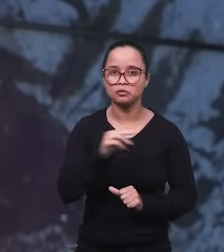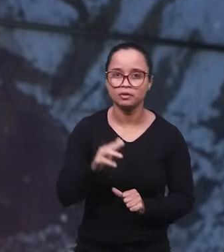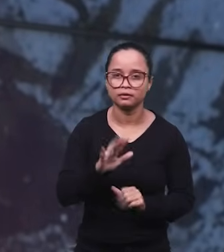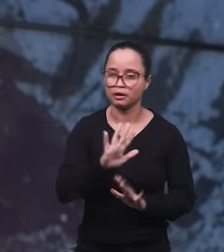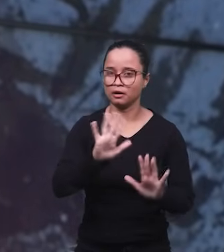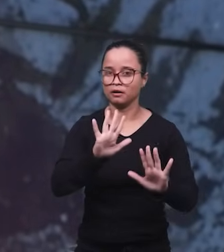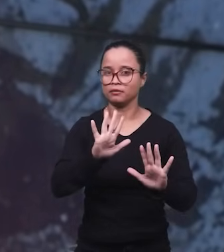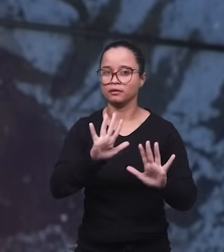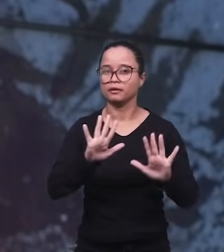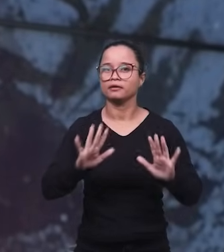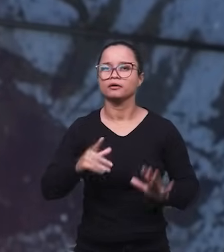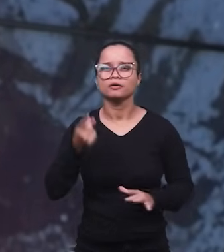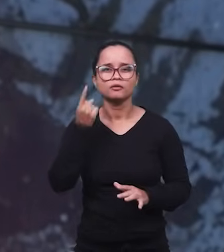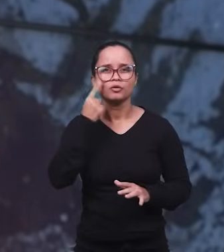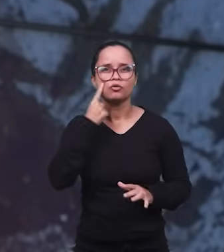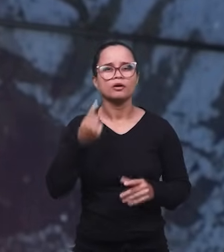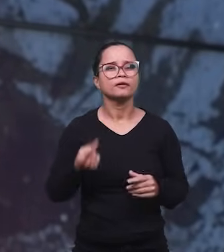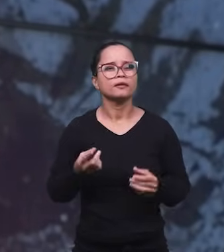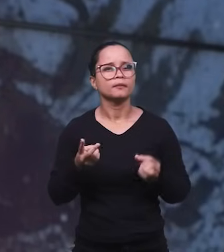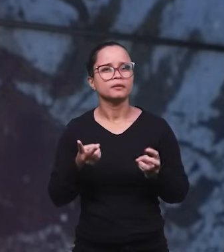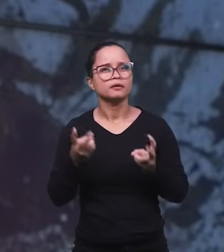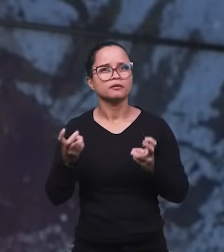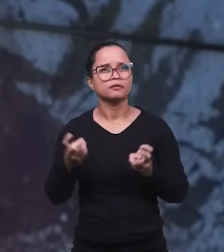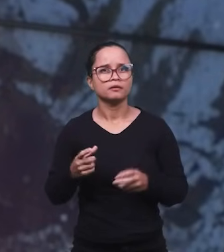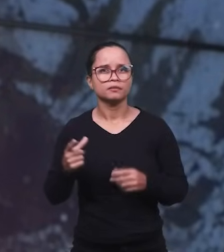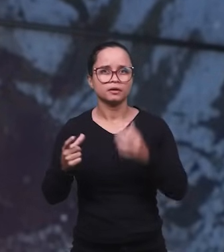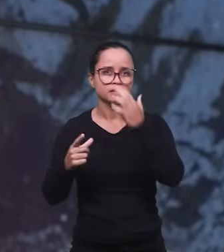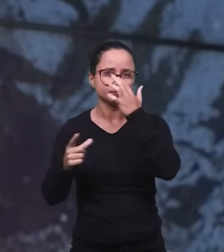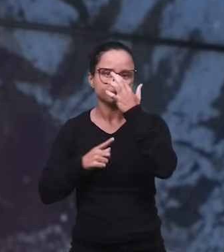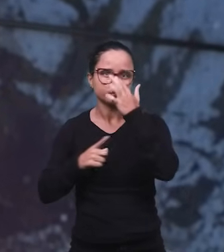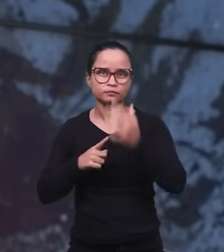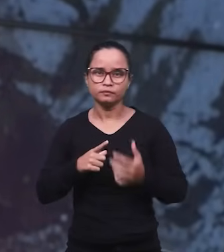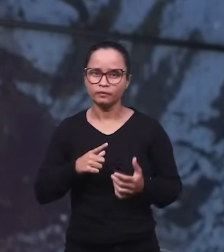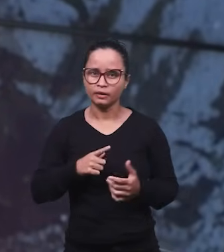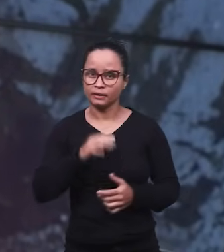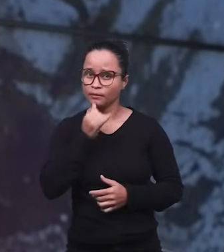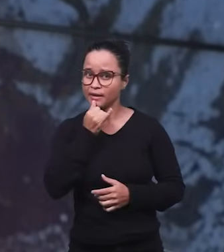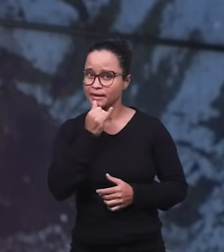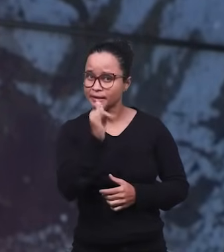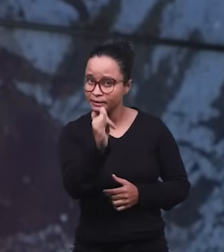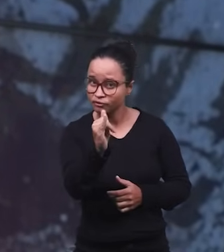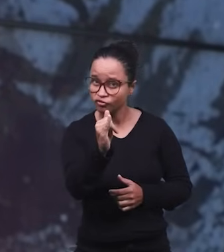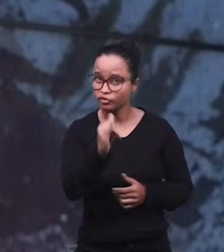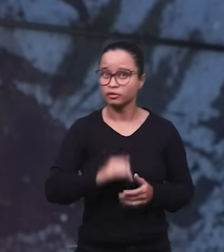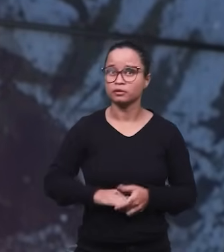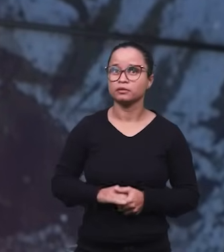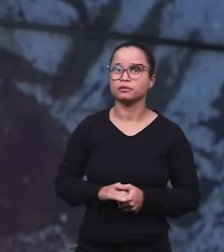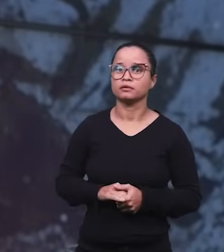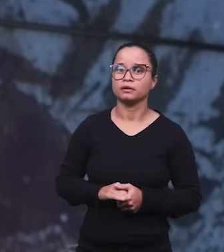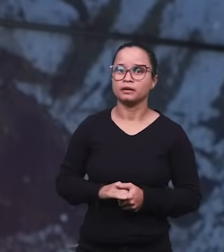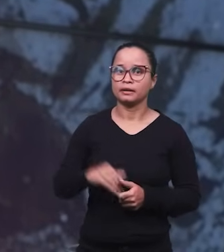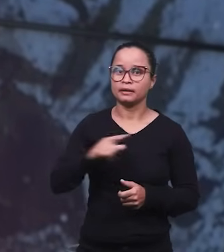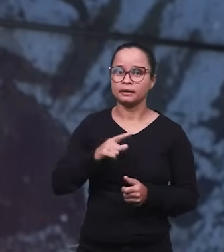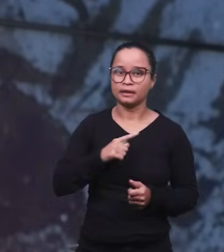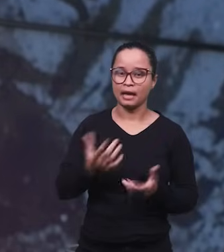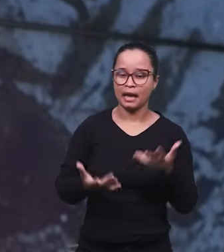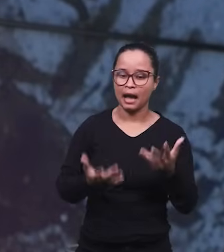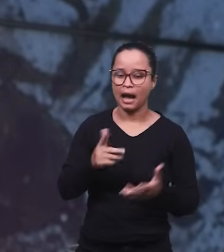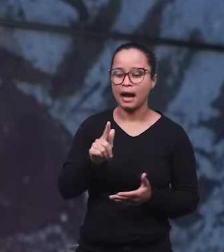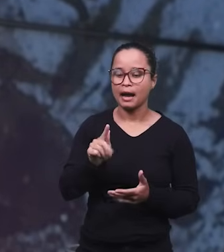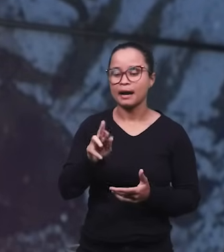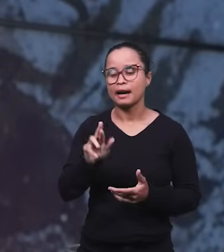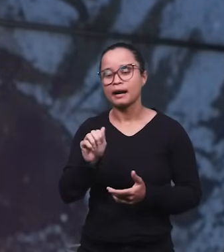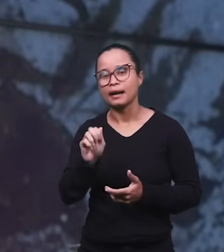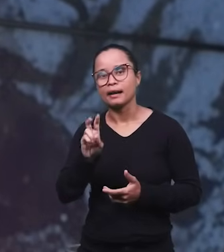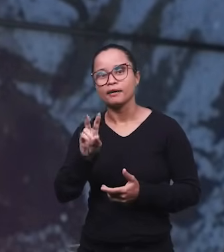começou a ver que havia uma curva para uma certa energia, e essa curva a gente chama de gravidade.